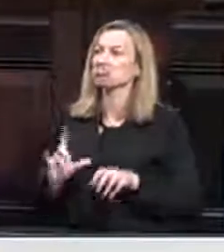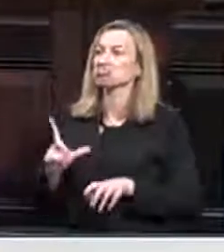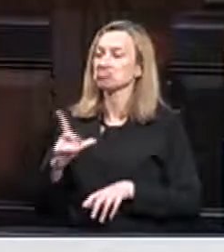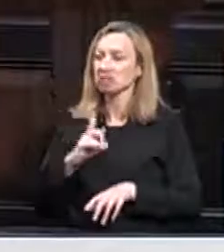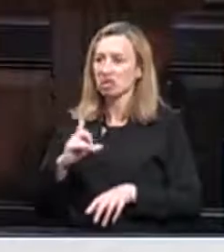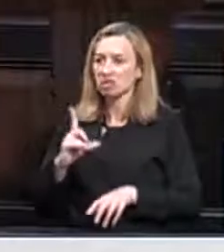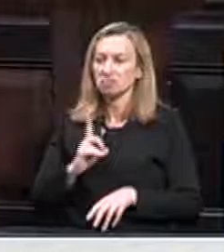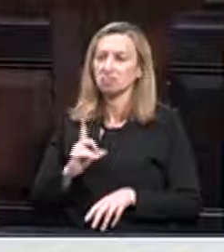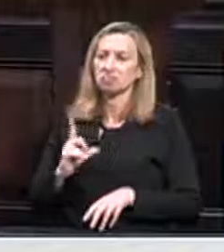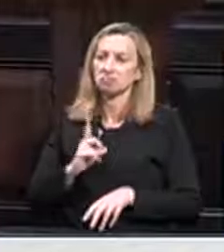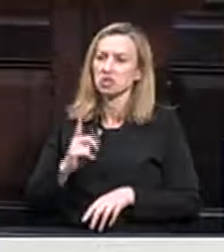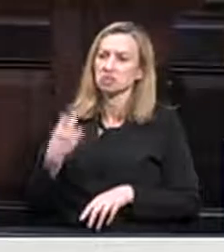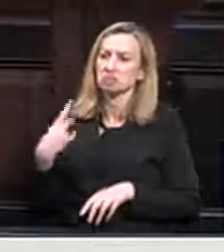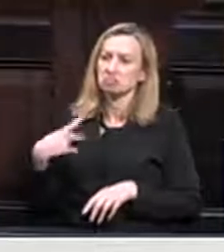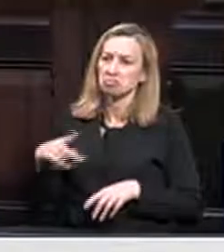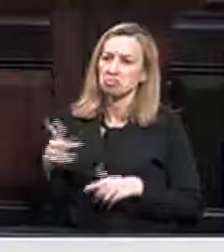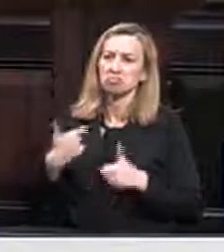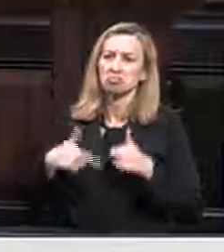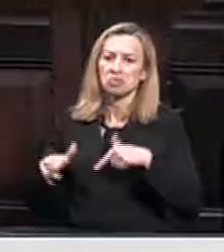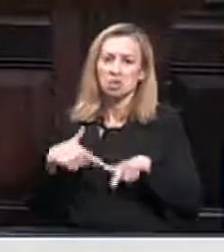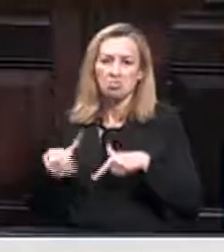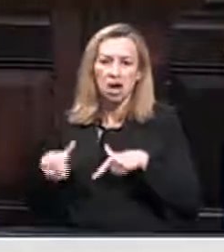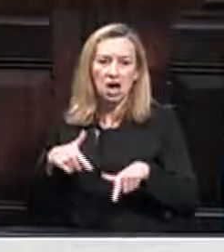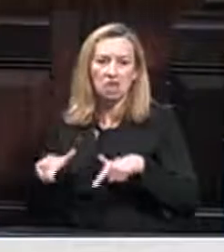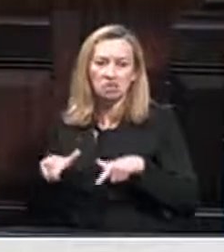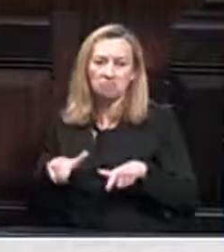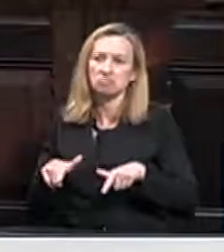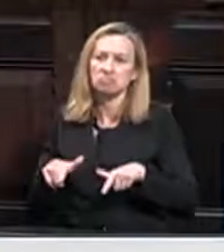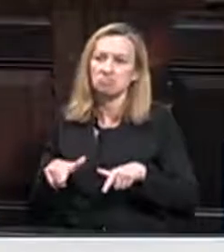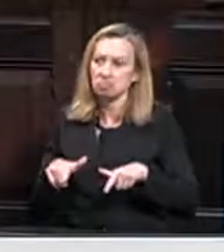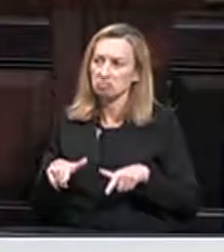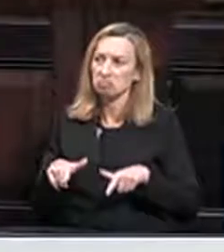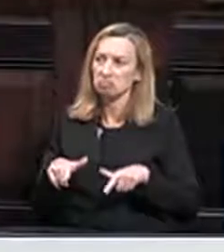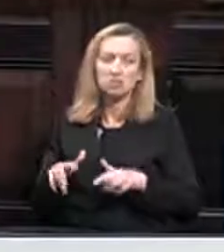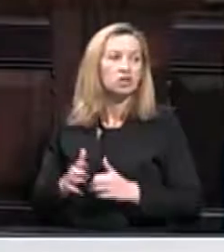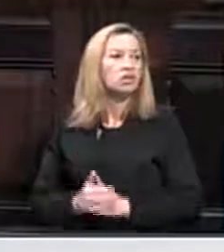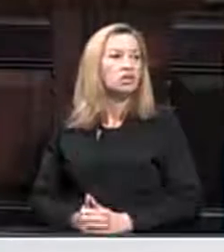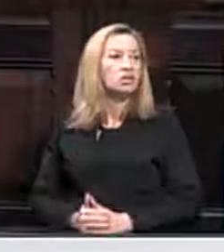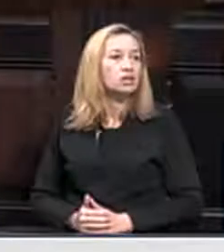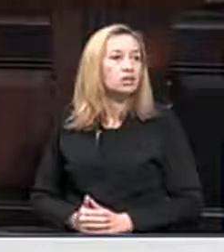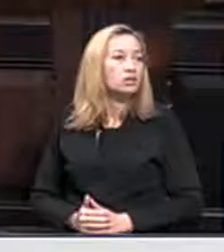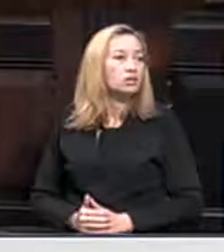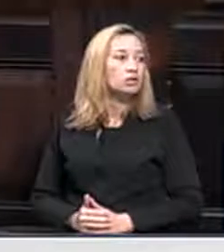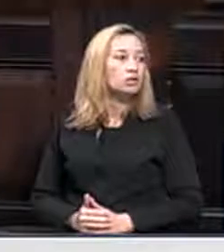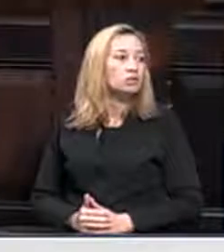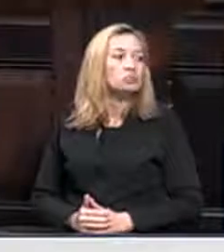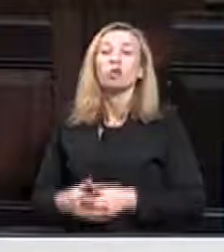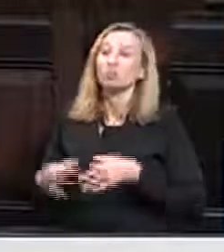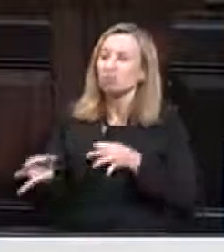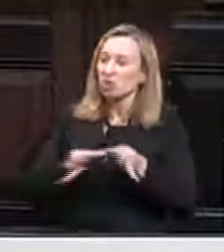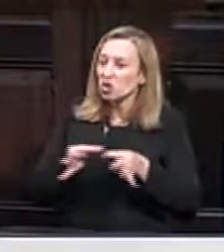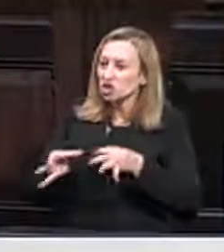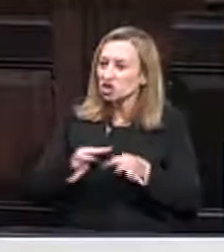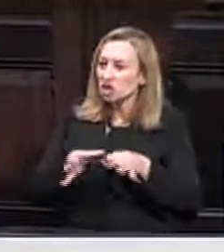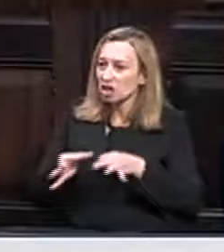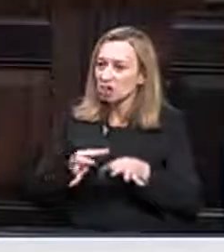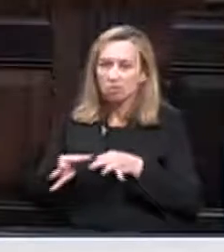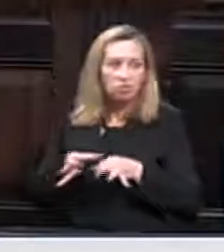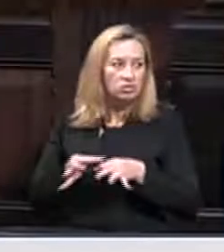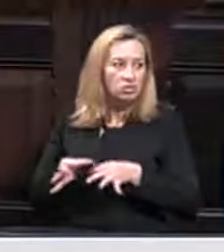e sua especialidade acadêmica elogiada por todos. De maneira que é um projeto muito